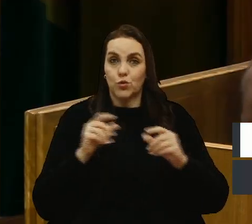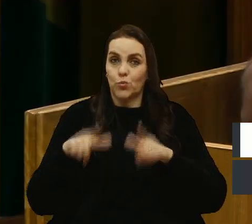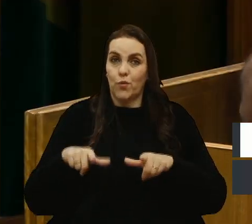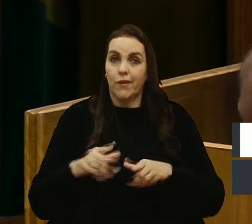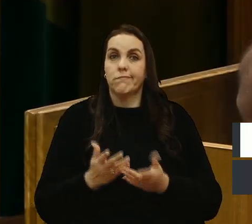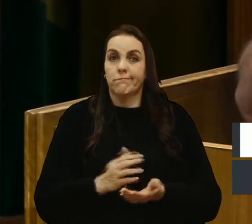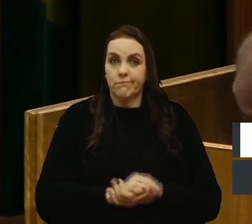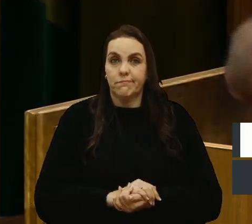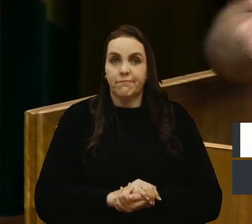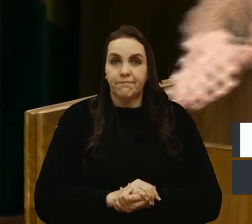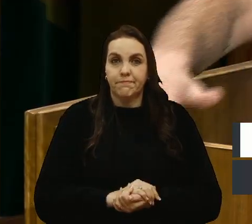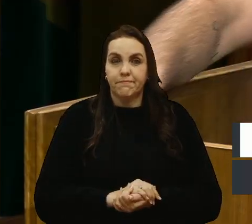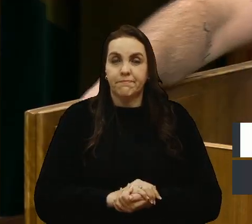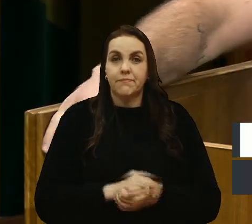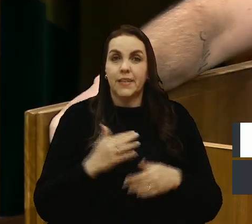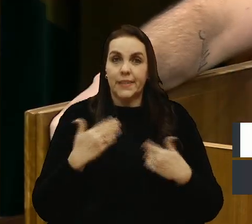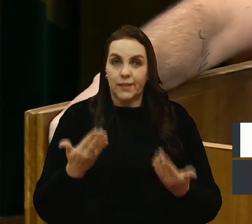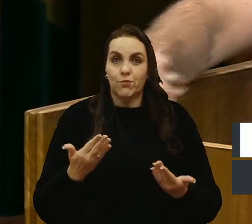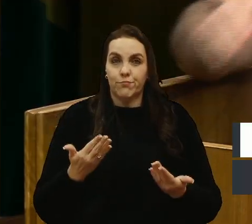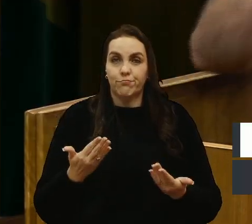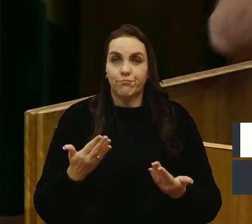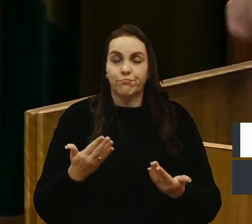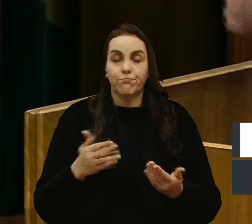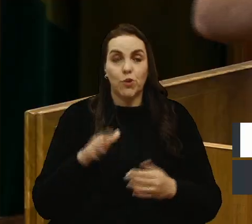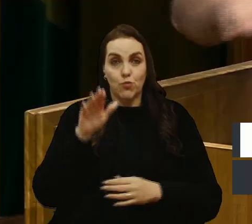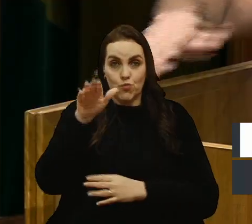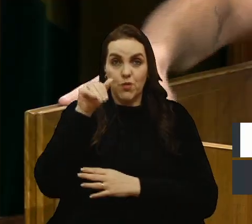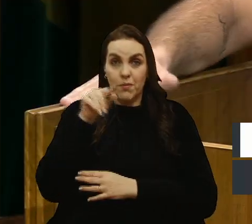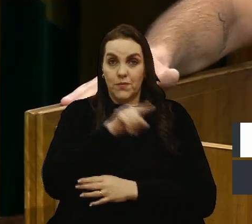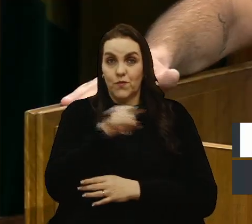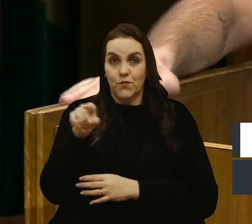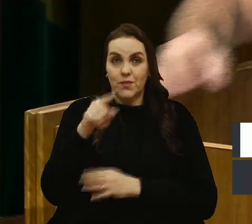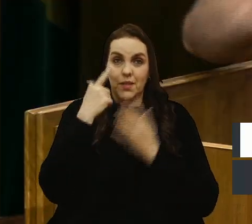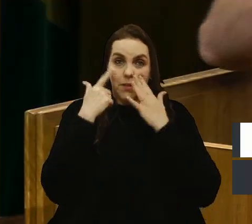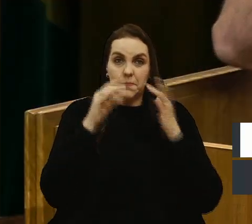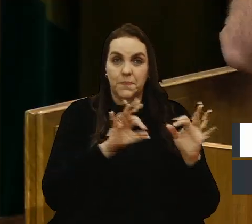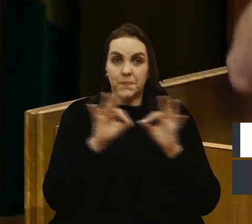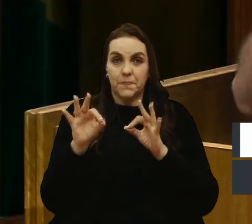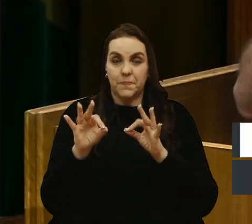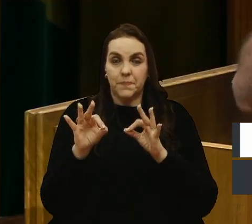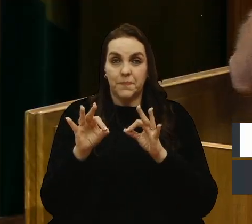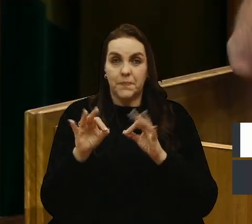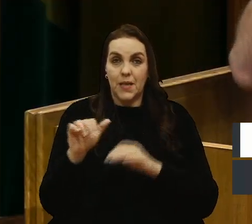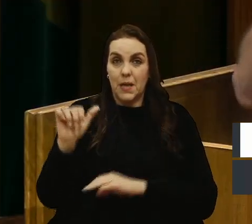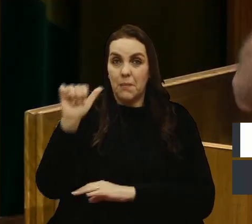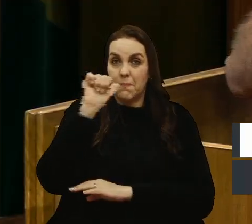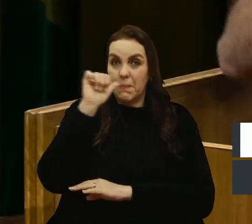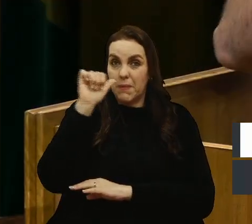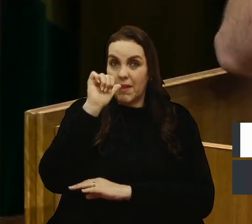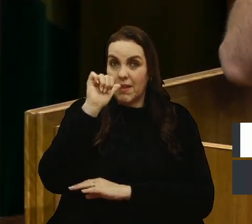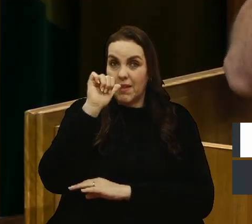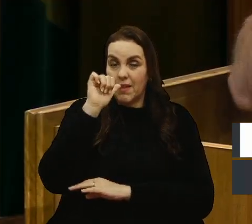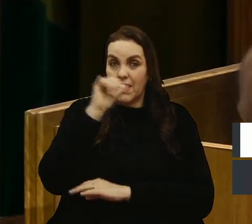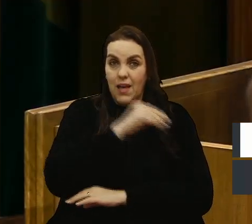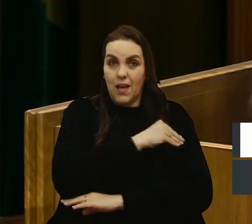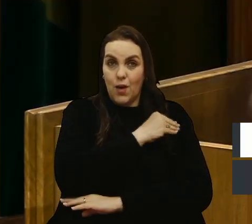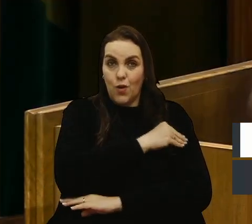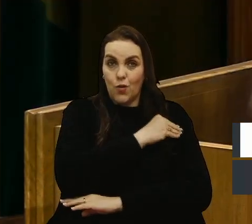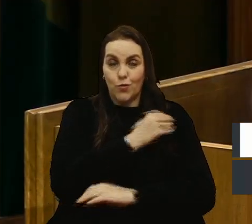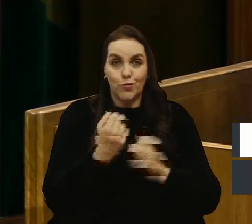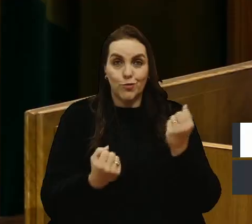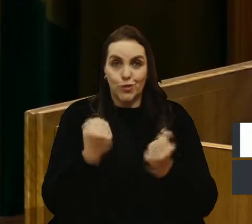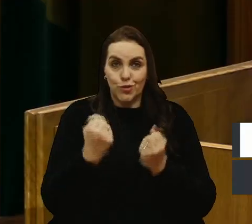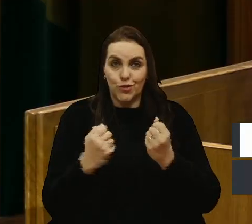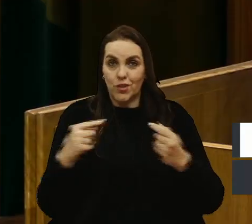aqui eu faço o seguinte chamado a você que está nos assistindo. Beber e dirigir não